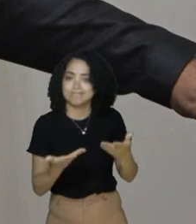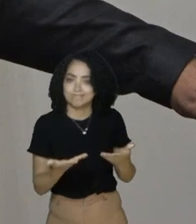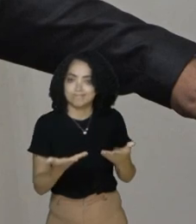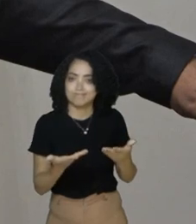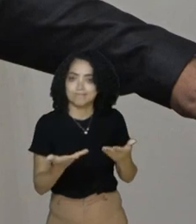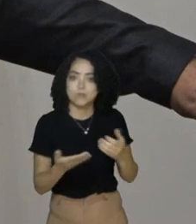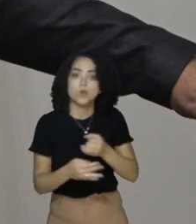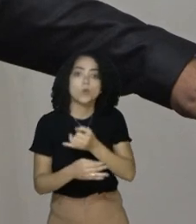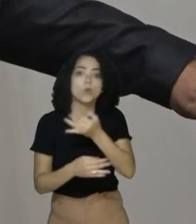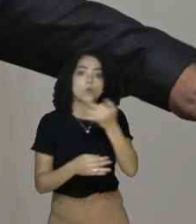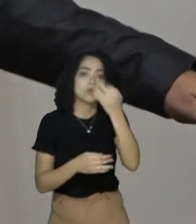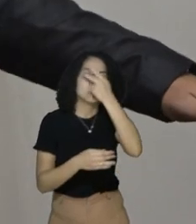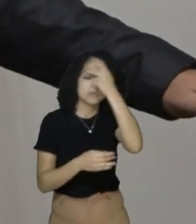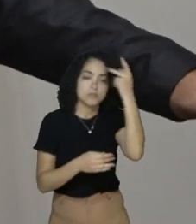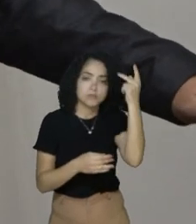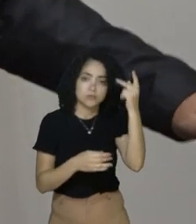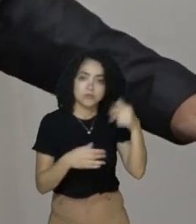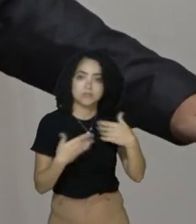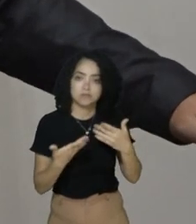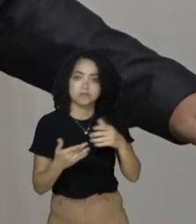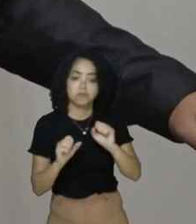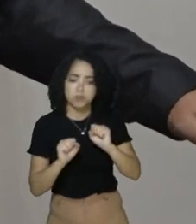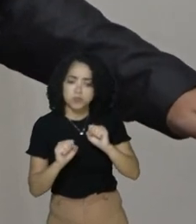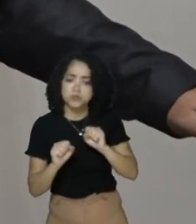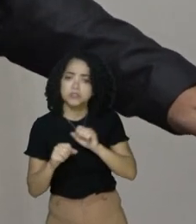Quantas pessoas poderiam ser ajudadas com esse valor?